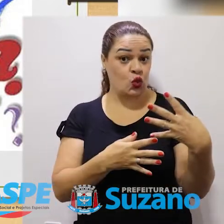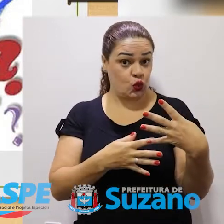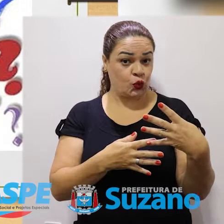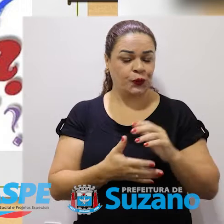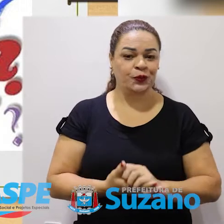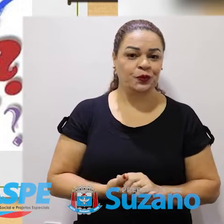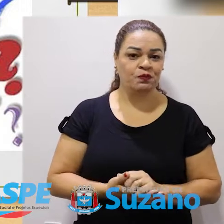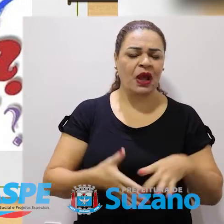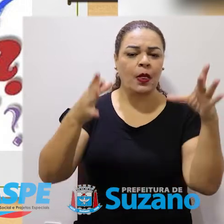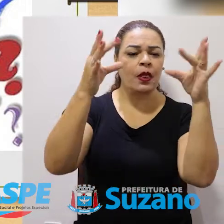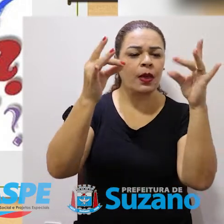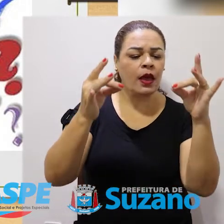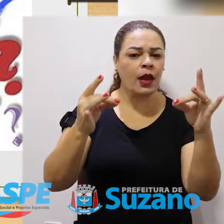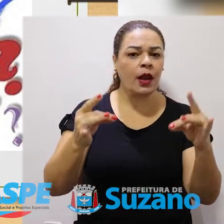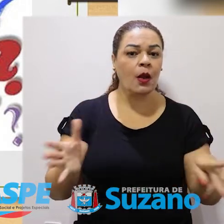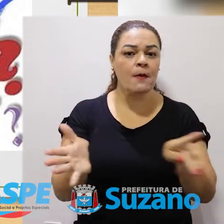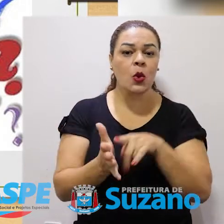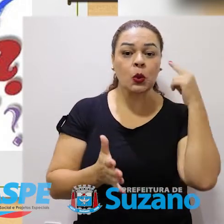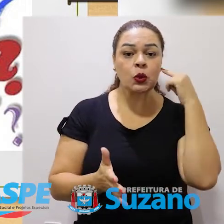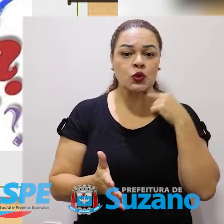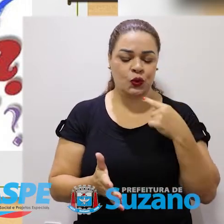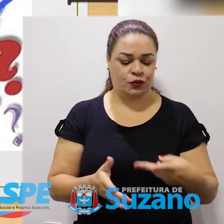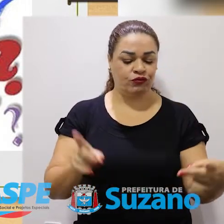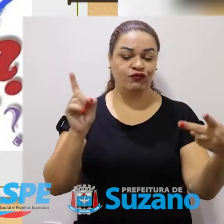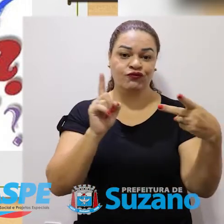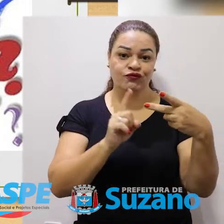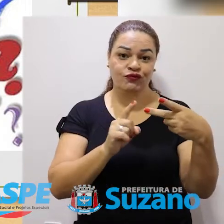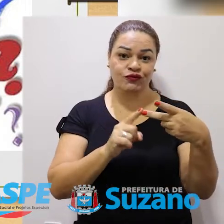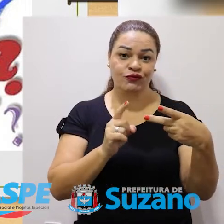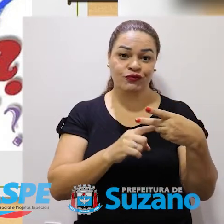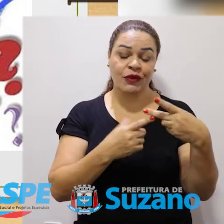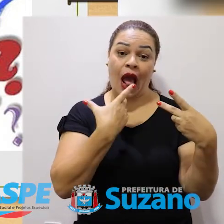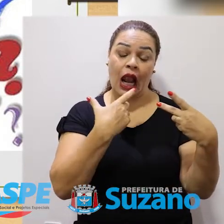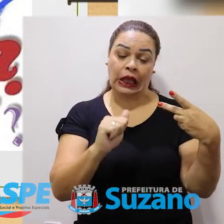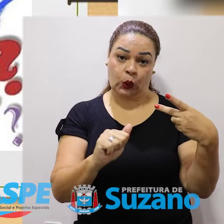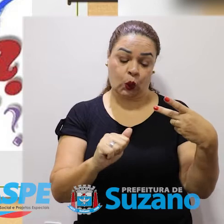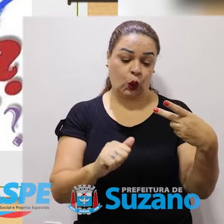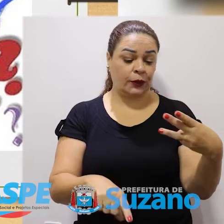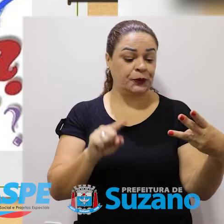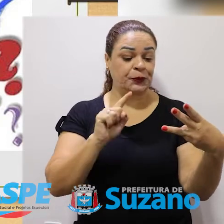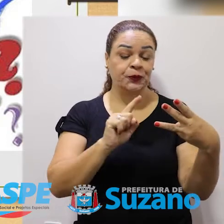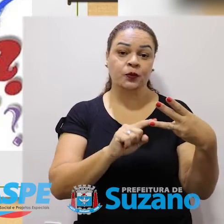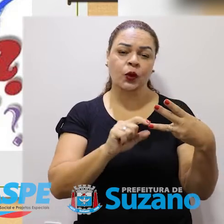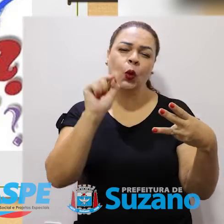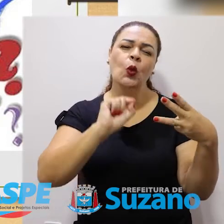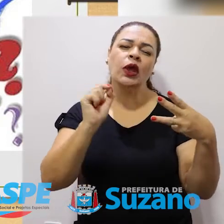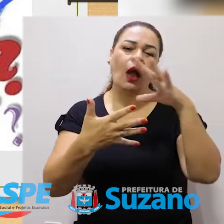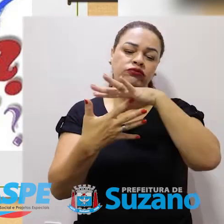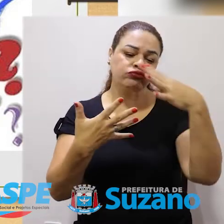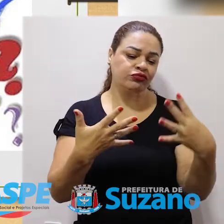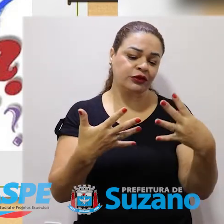são: quais as especificidades dos surdos? Qual o lugar das línguas? O que é língua